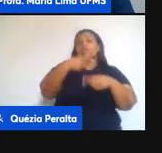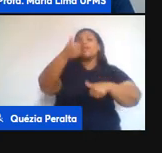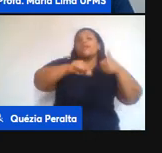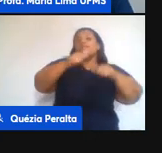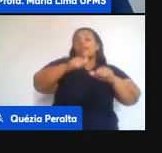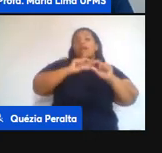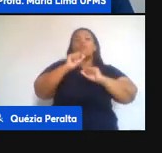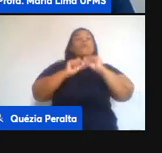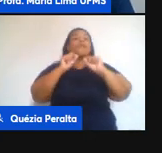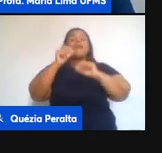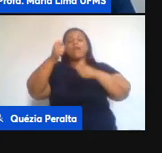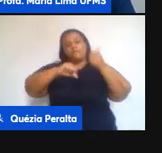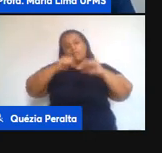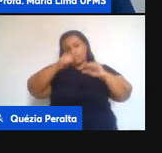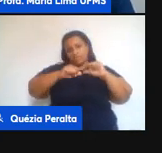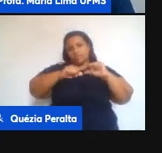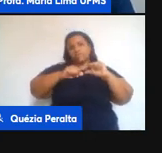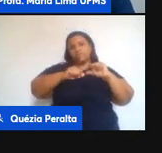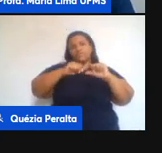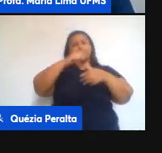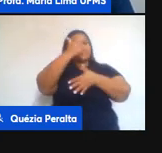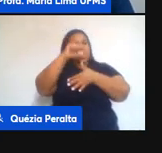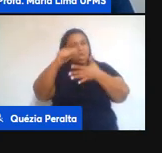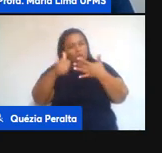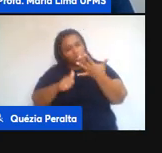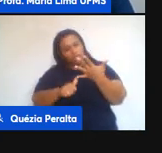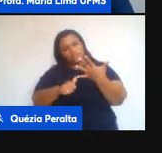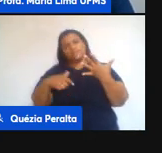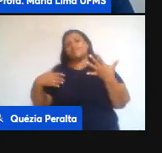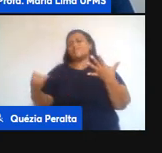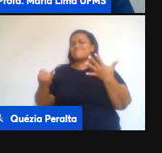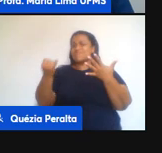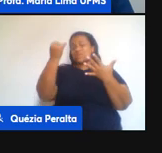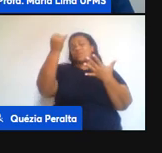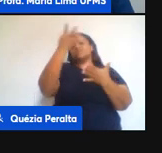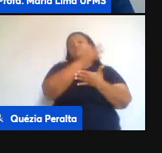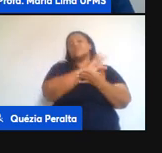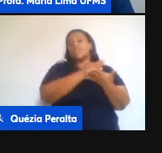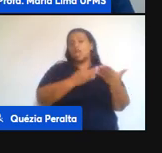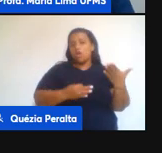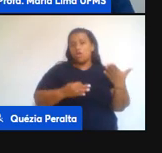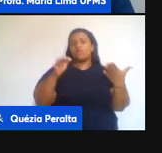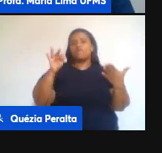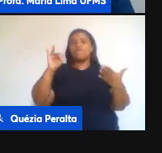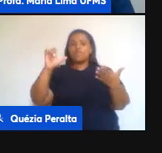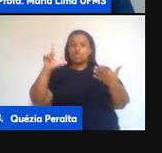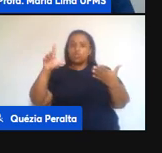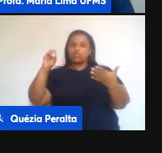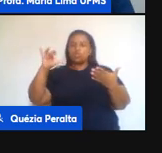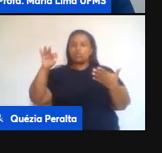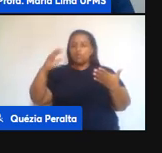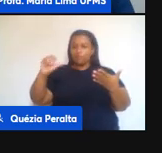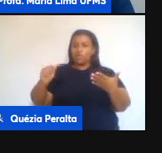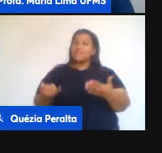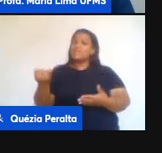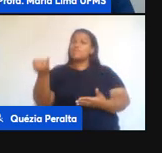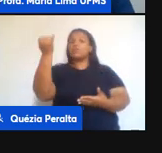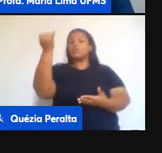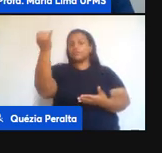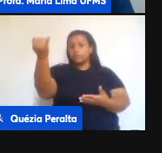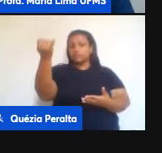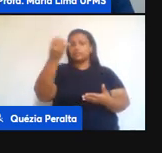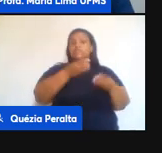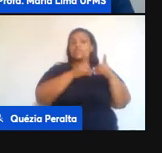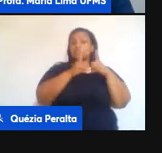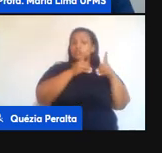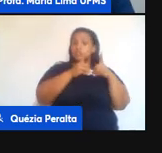avaliação. Todos esses pontos são pontos teóricos, filosóficos, fundamentais de serem debatidos pelos sujeitos que